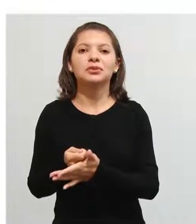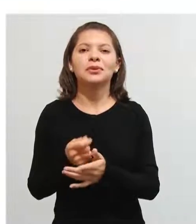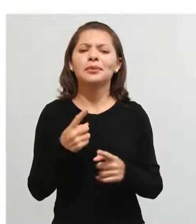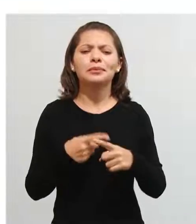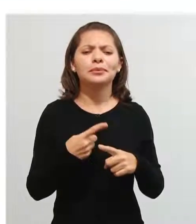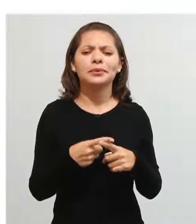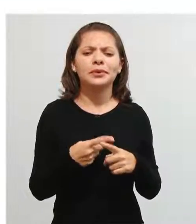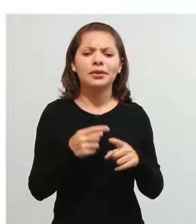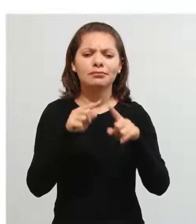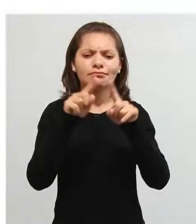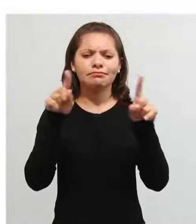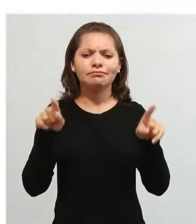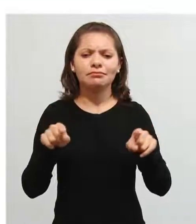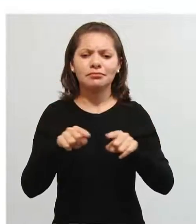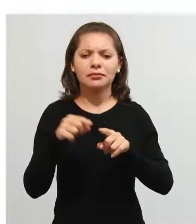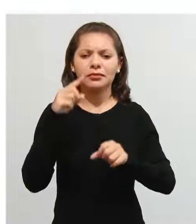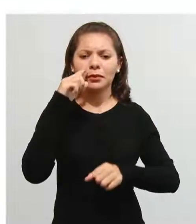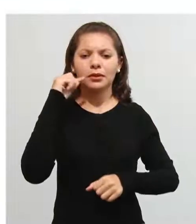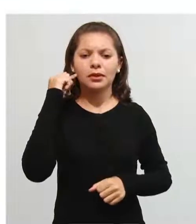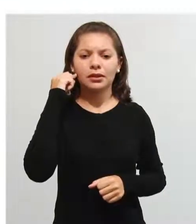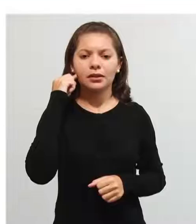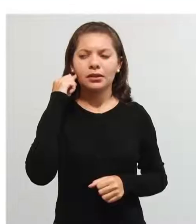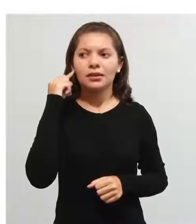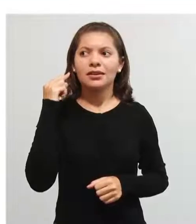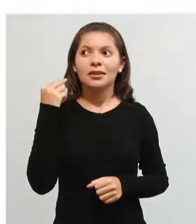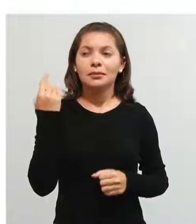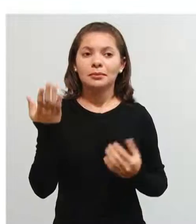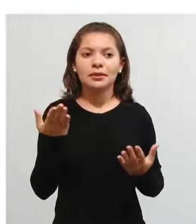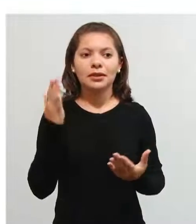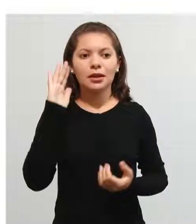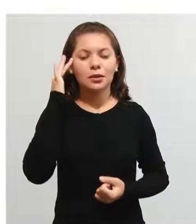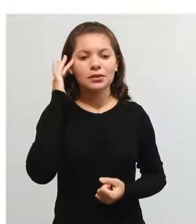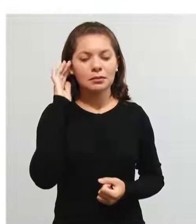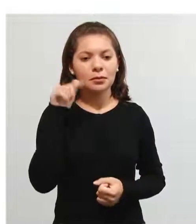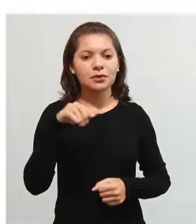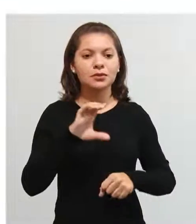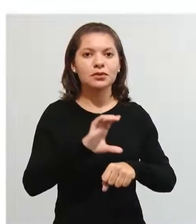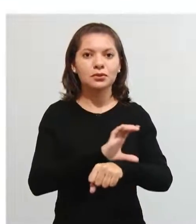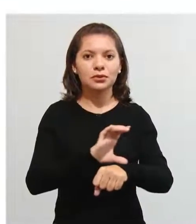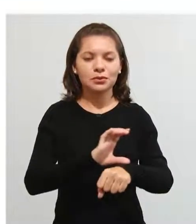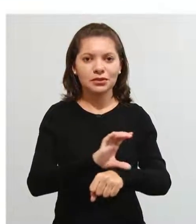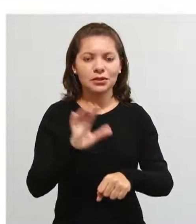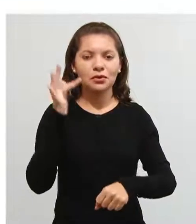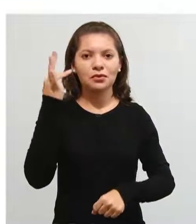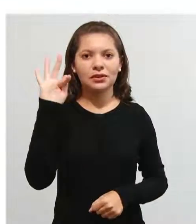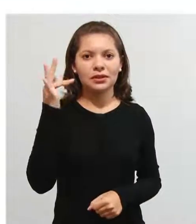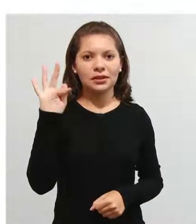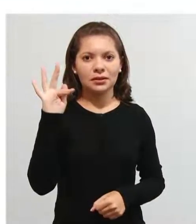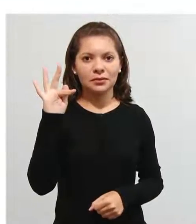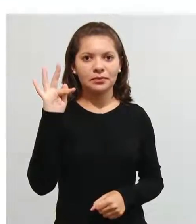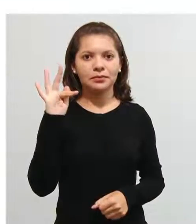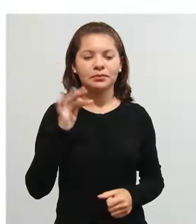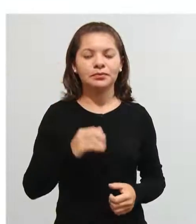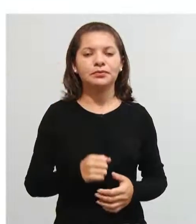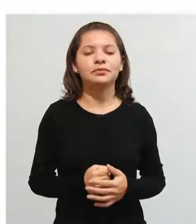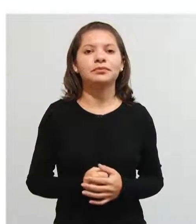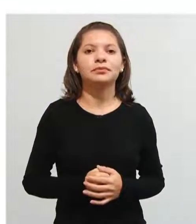é rígido? Porque nós sabemos que a nossa Constituição Federal, ela é rígida, né, do ponto de